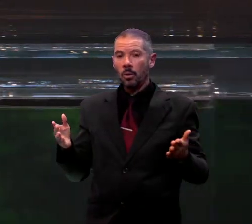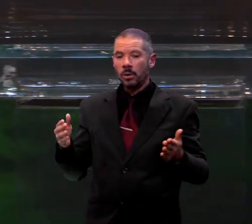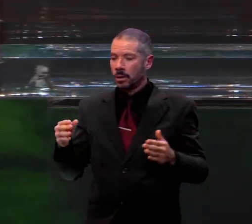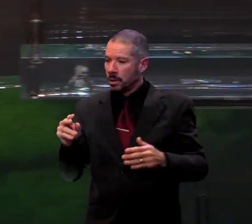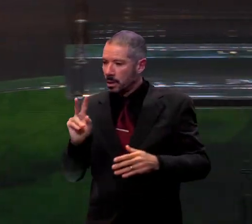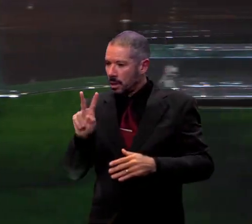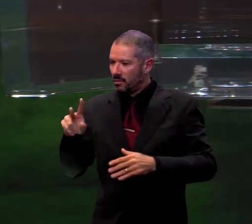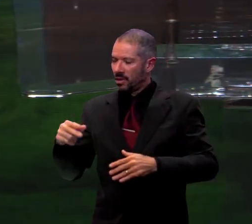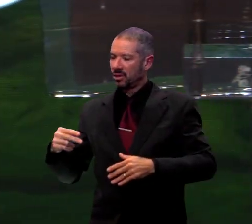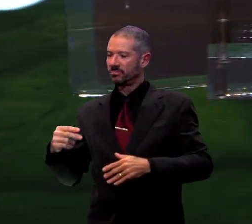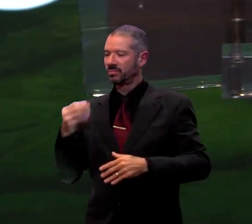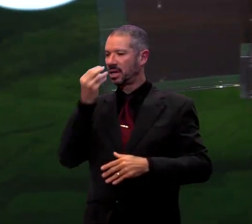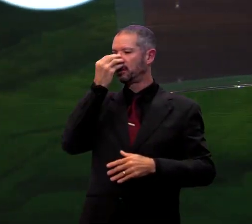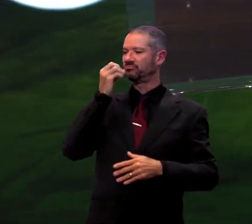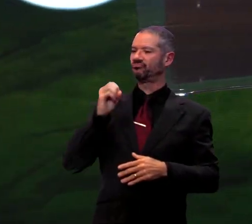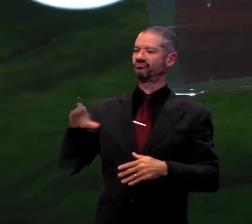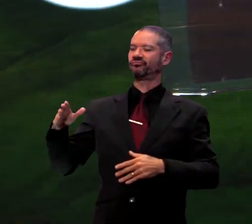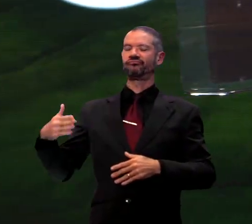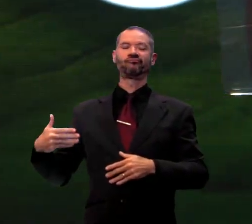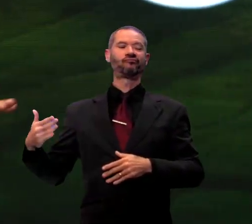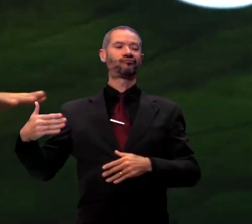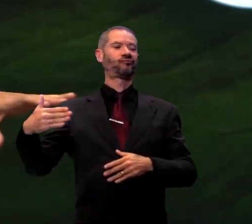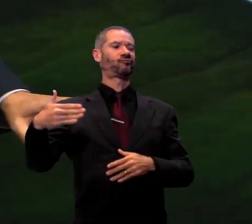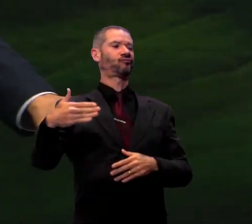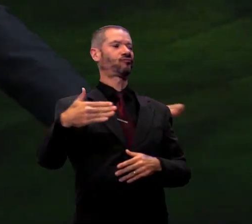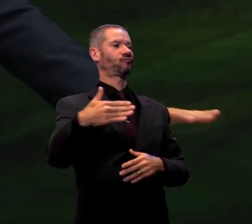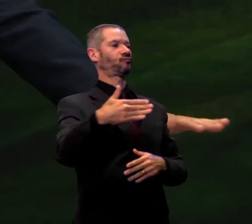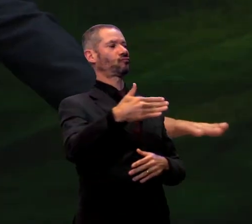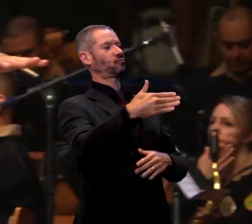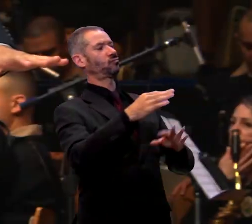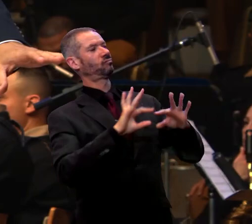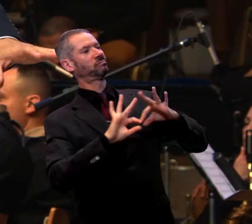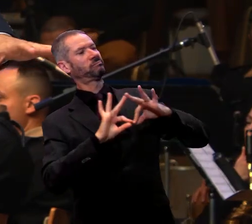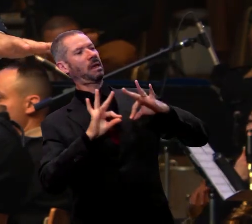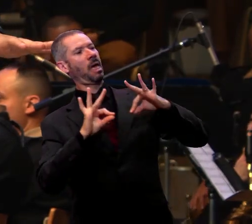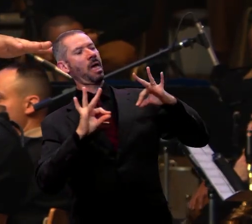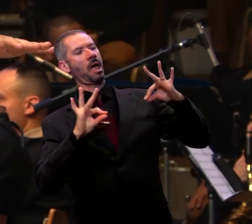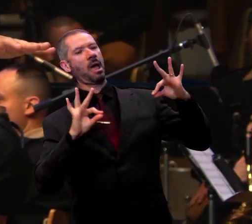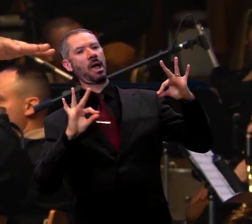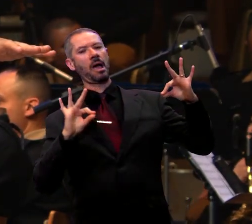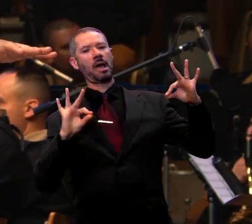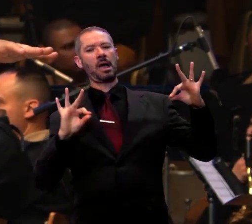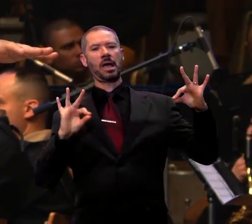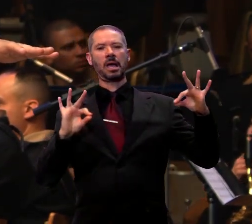desvia do caminho e passa longe.